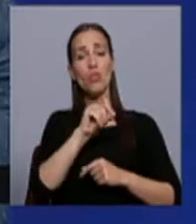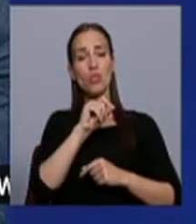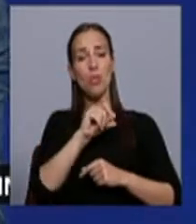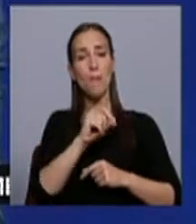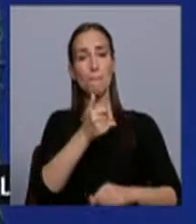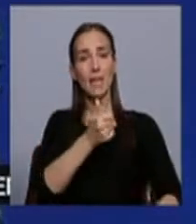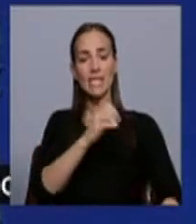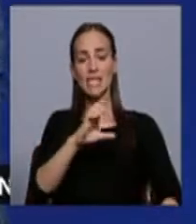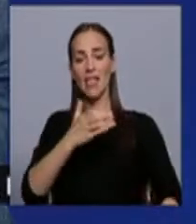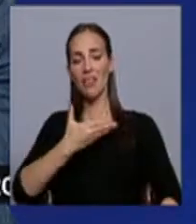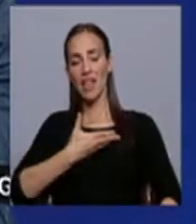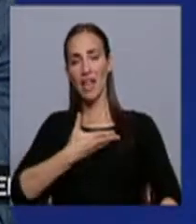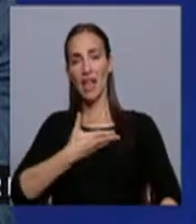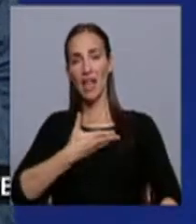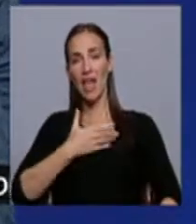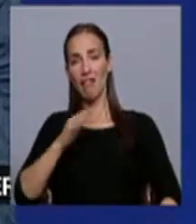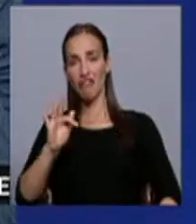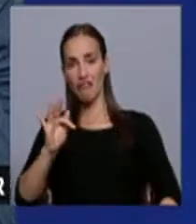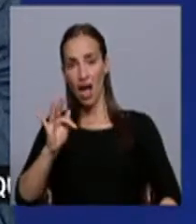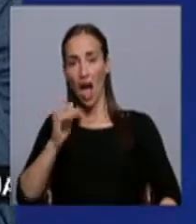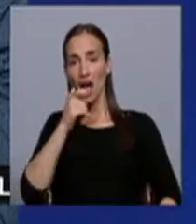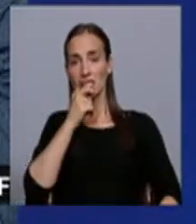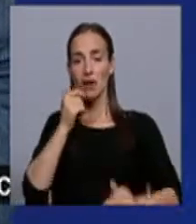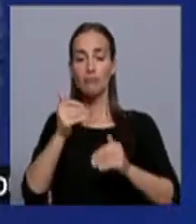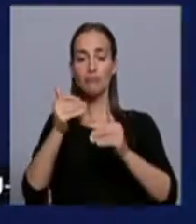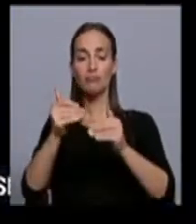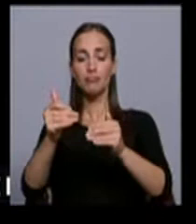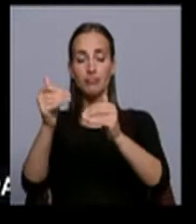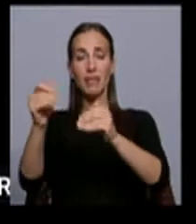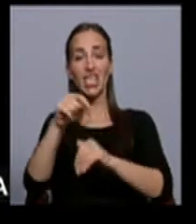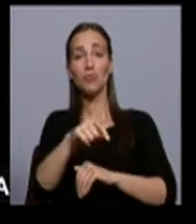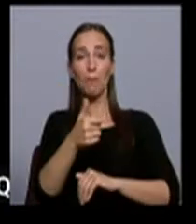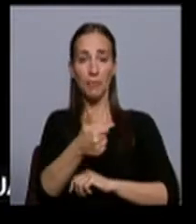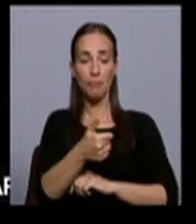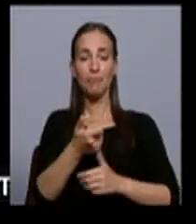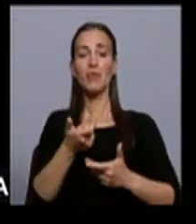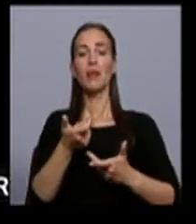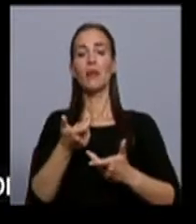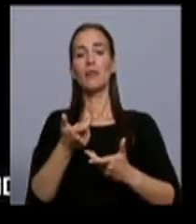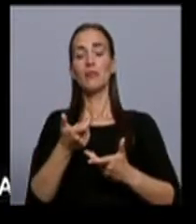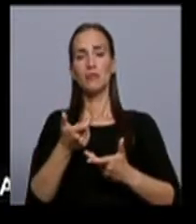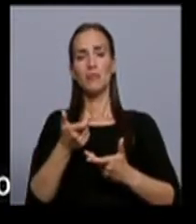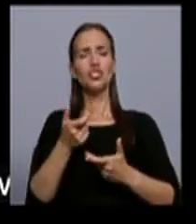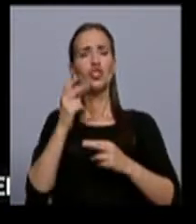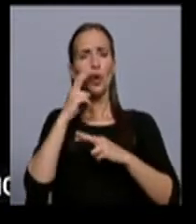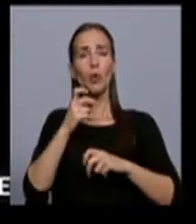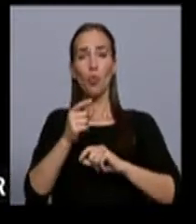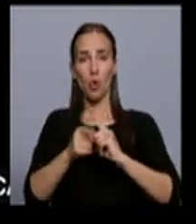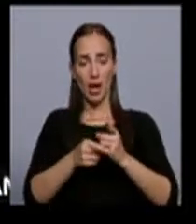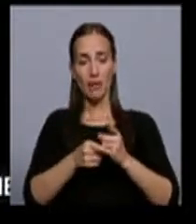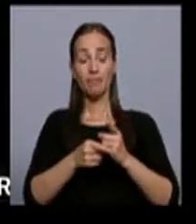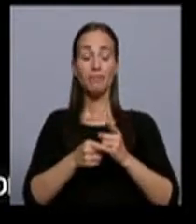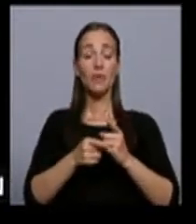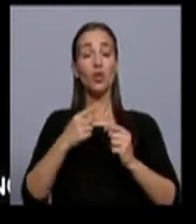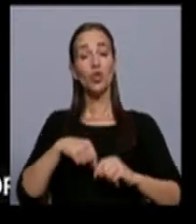chamado Nu 2 Lupi D. Os exoplanetas são nomeados desta maneira, ou seja, B, C, D, E, F, à medida